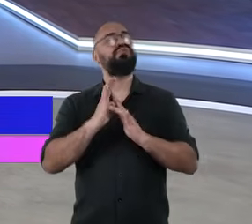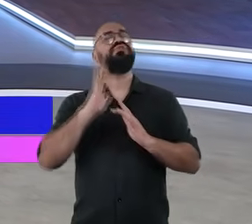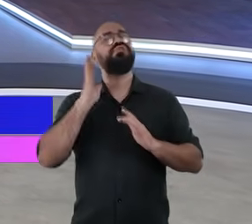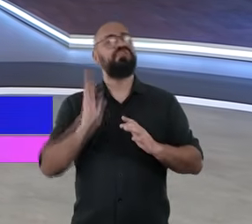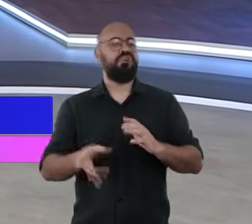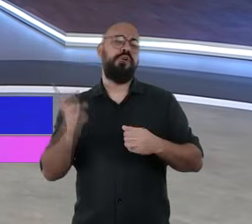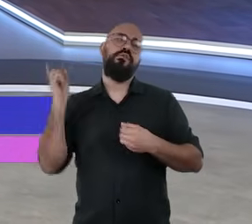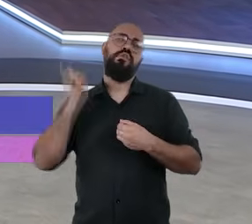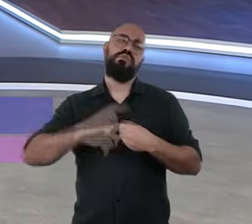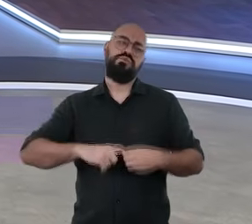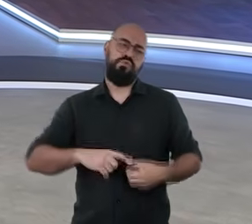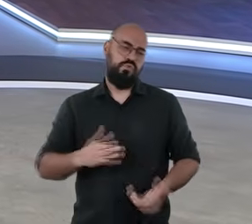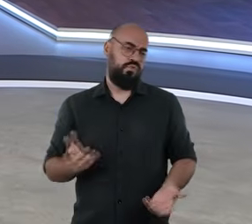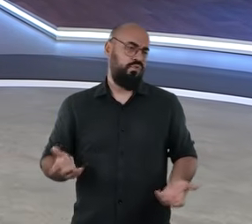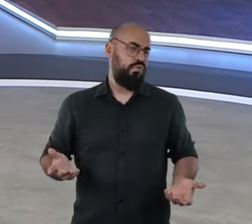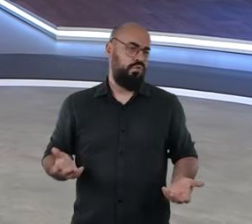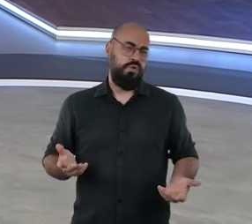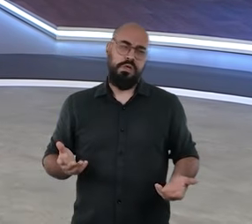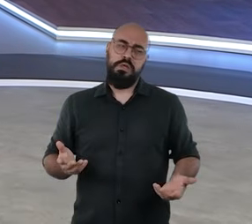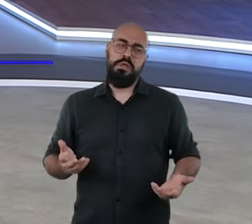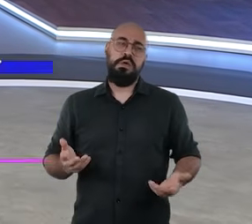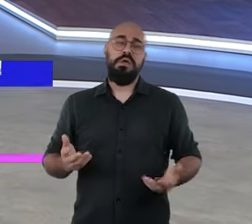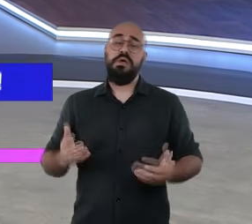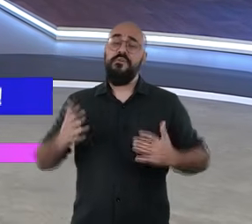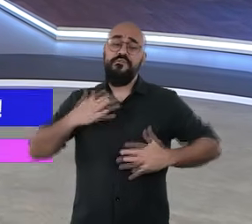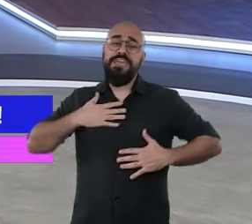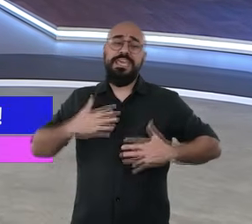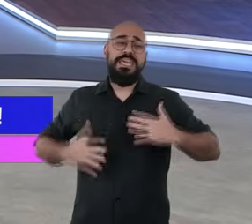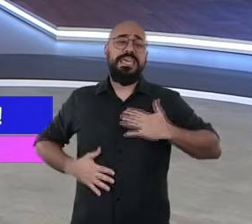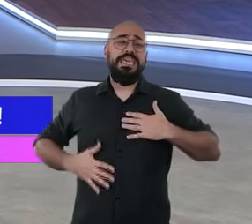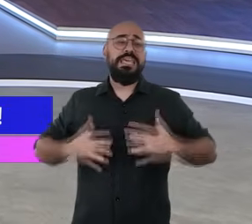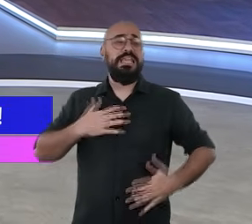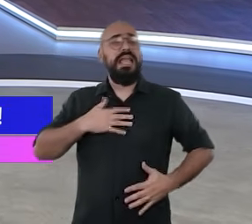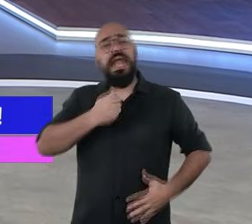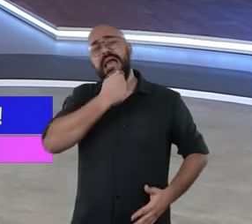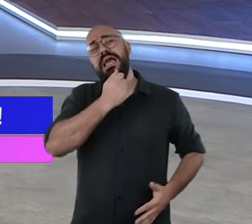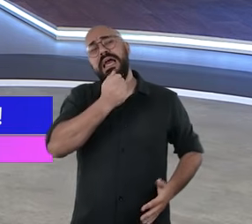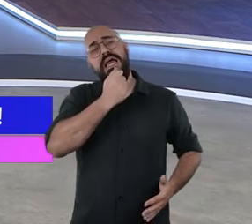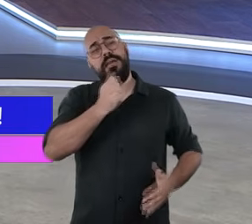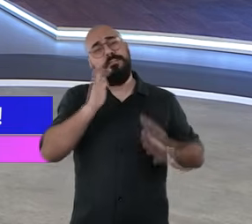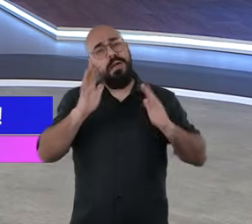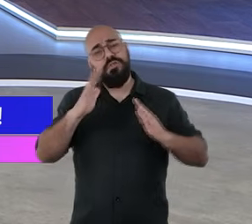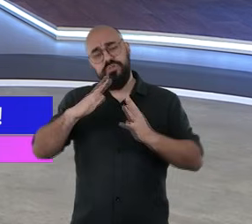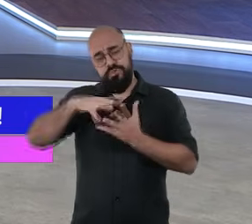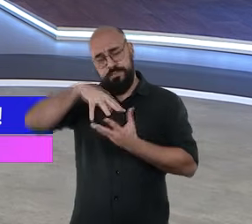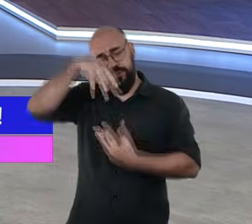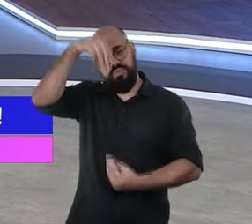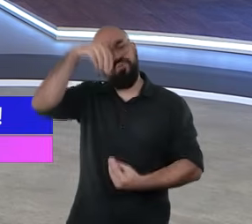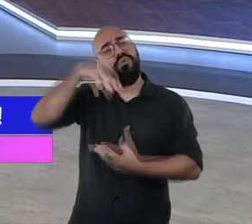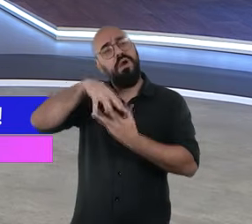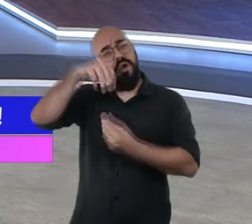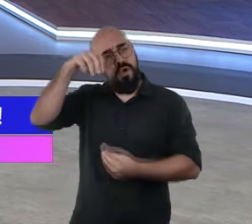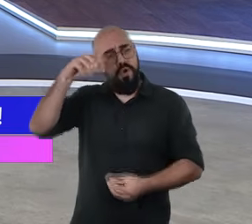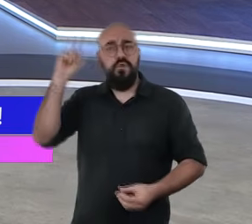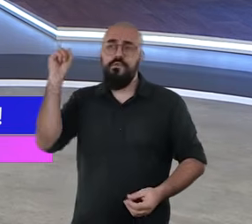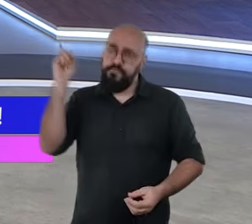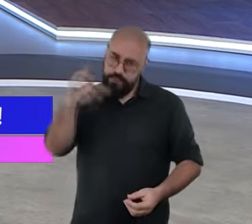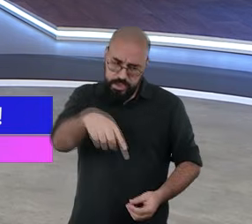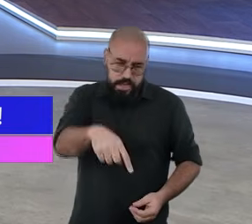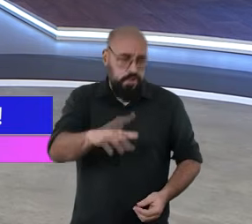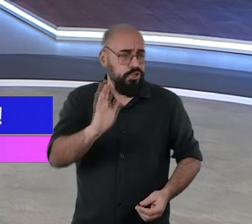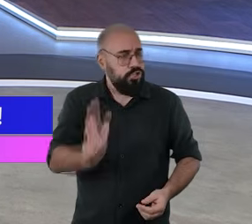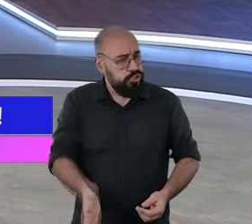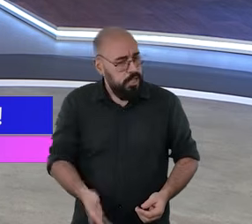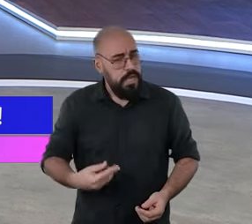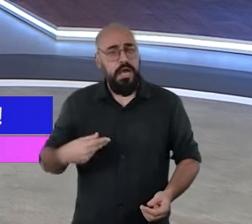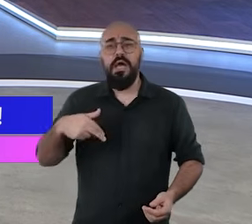ele já voltou. Não voltou de maneira física com o seu corpo, mas ele voltou de maneira espiritual. Ele já está aqui entre